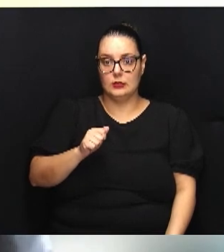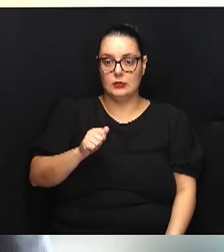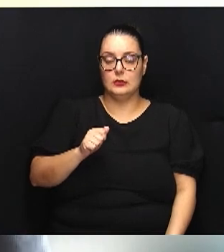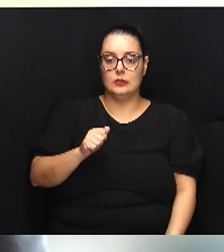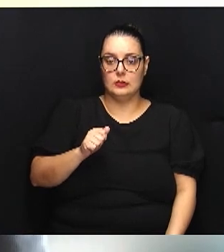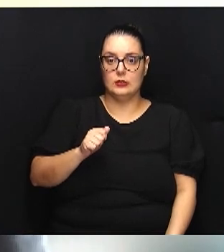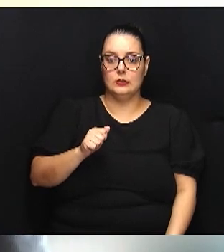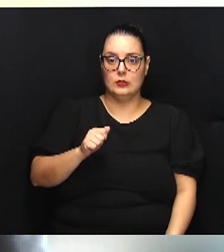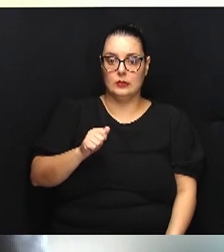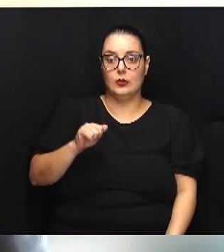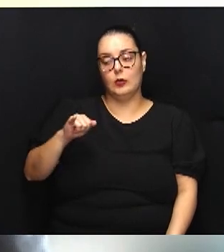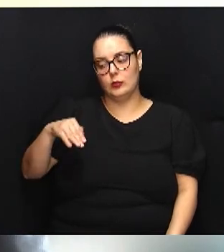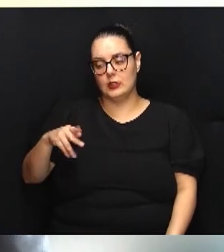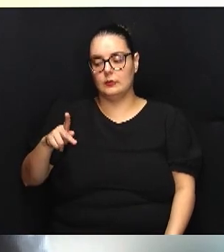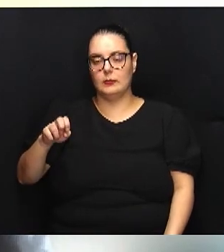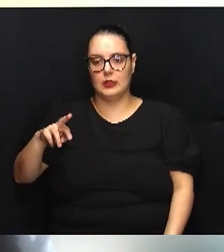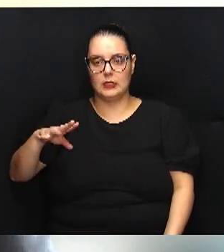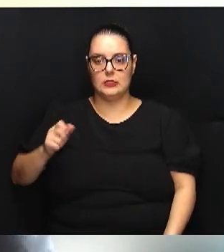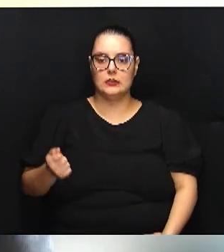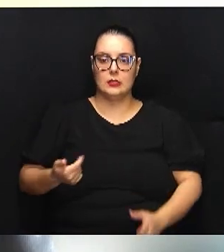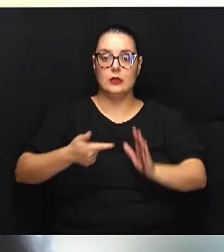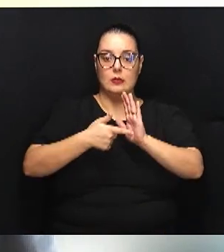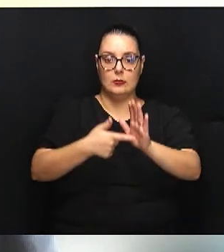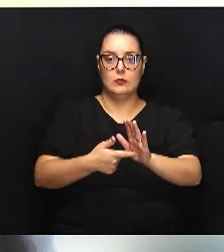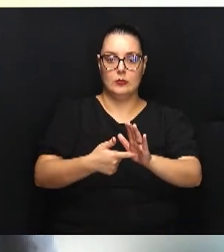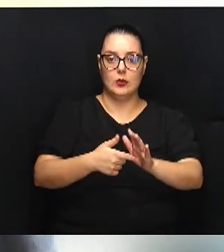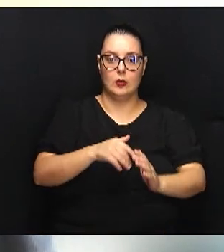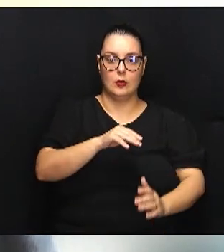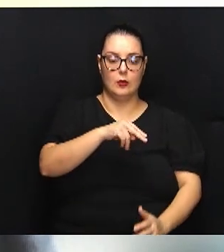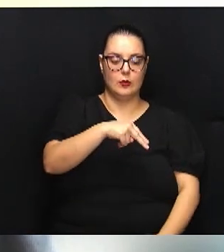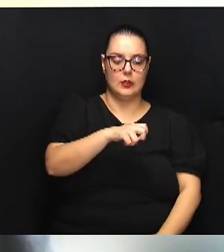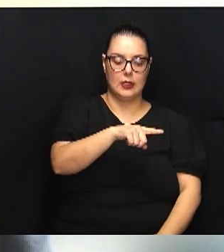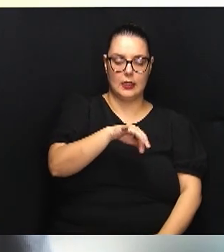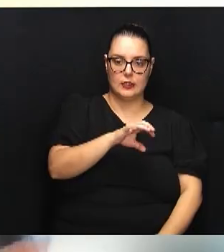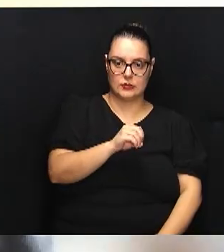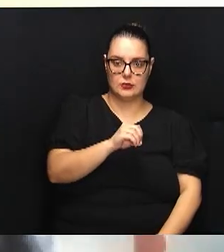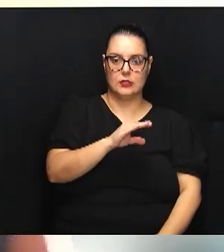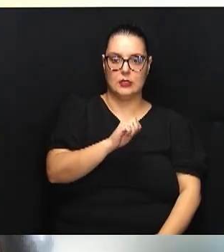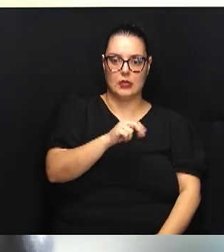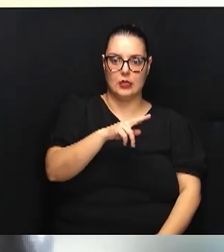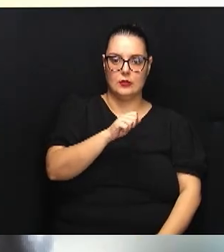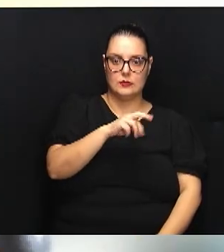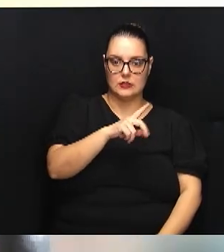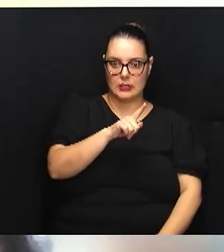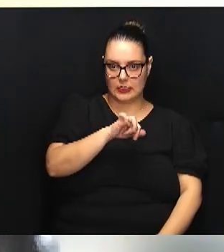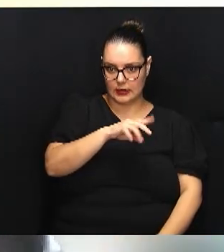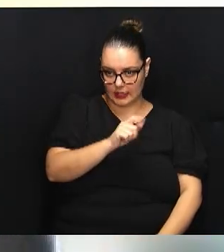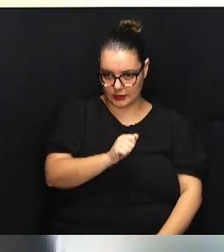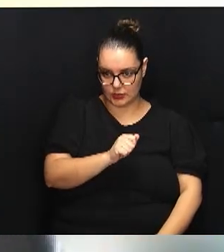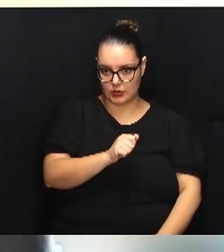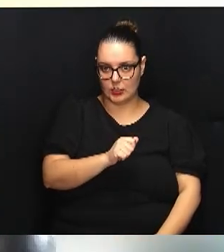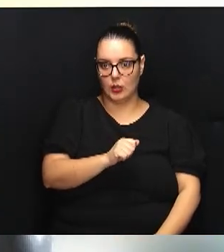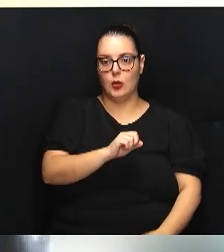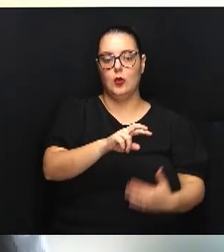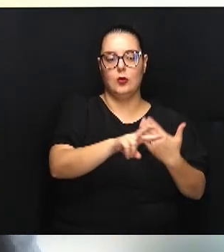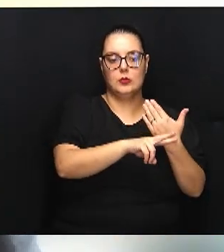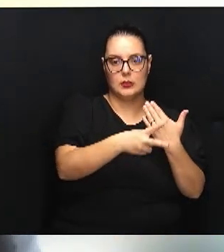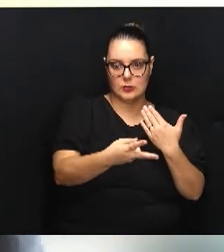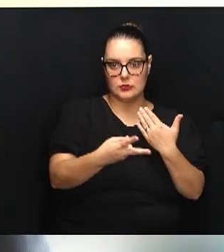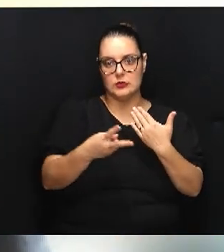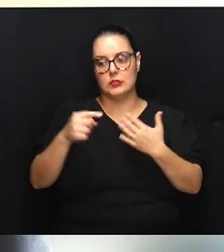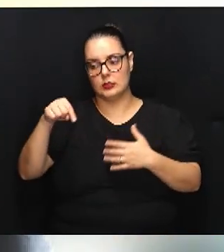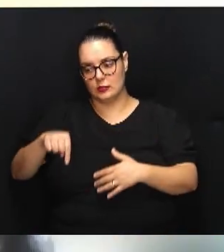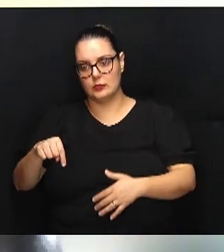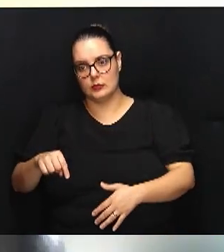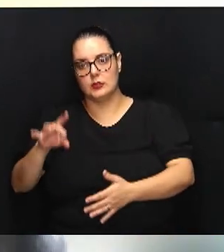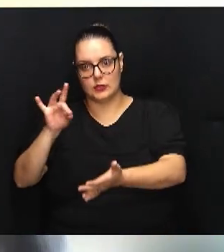participou daquele acontecimento, né, diante do demonstrado o nexo de causalidade, que é o vínculo entre a ação e o resultado,